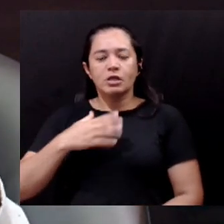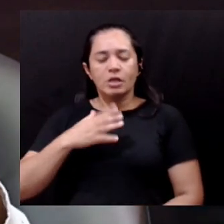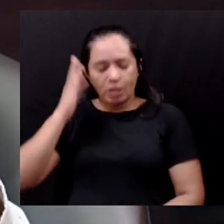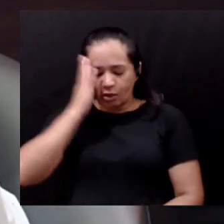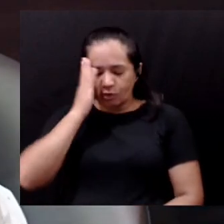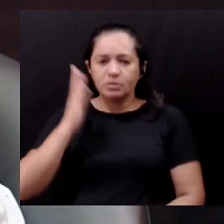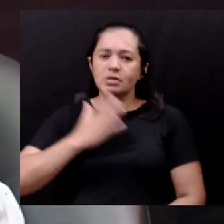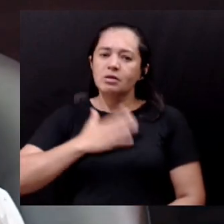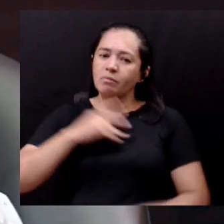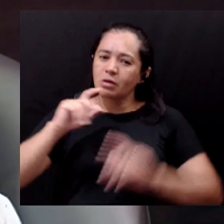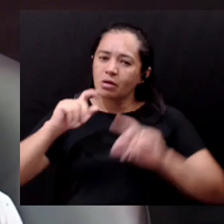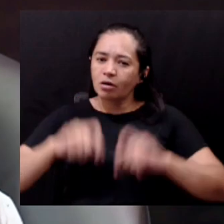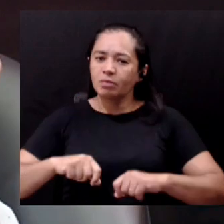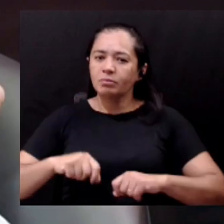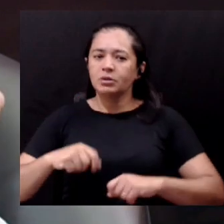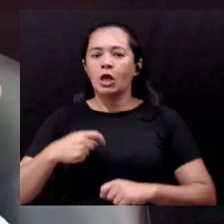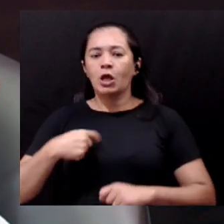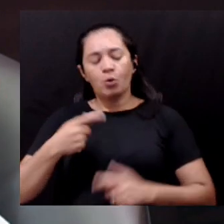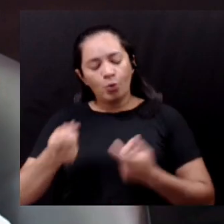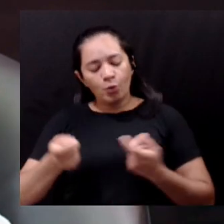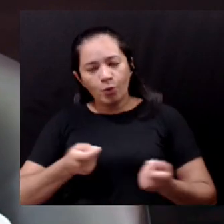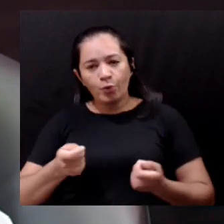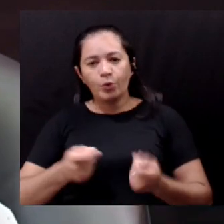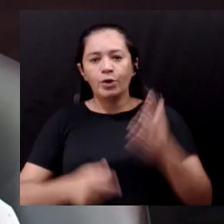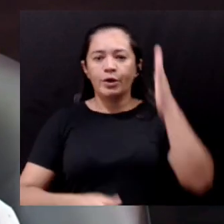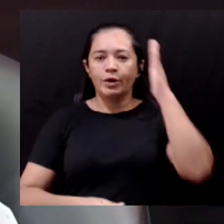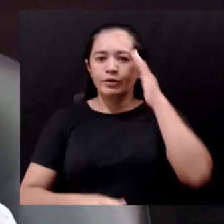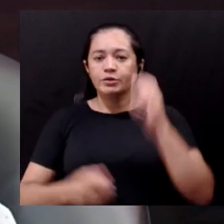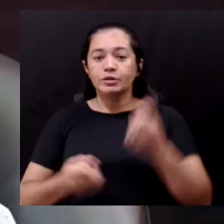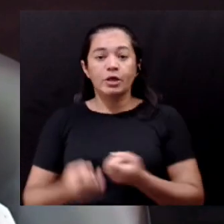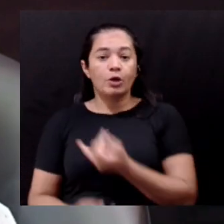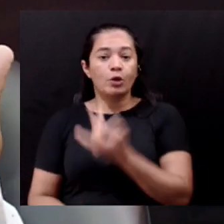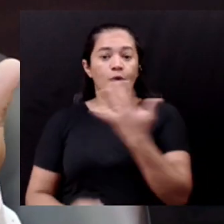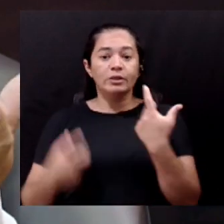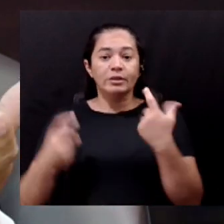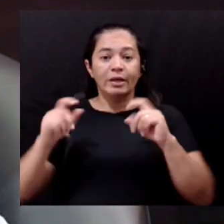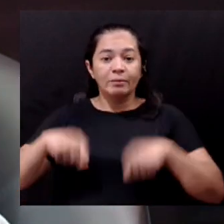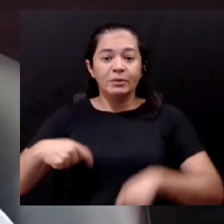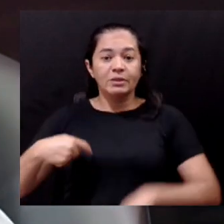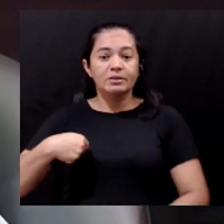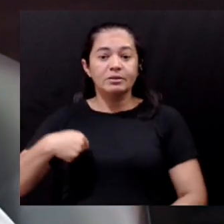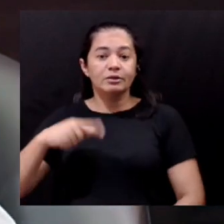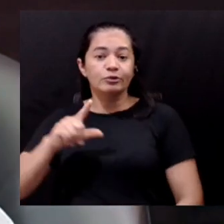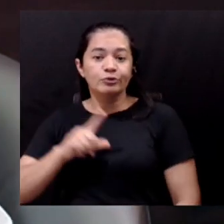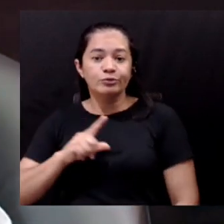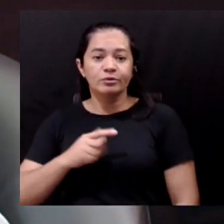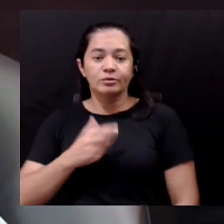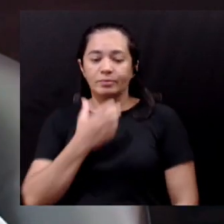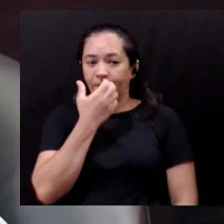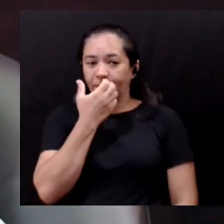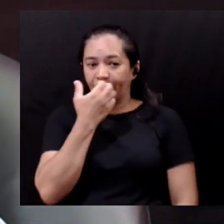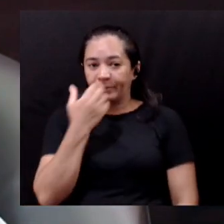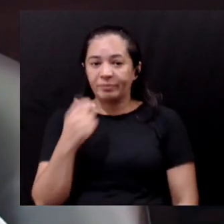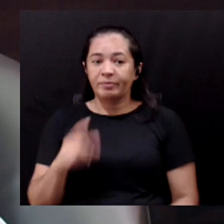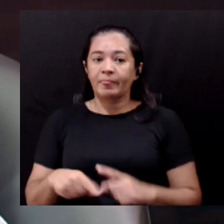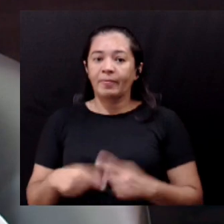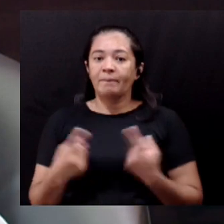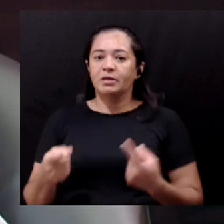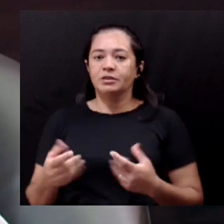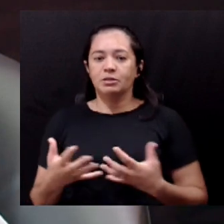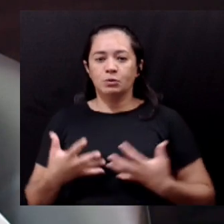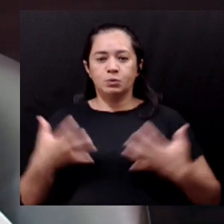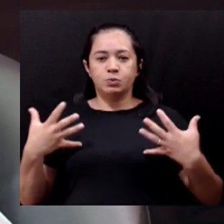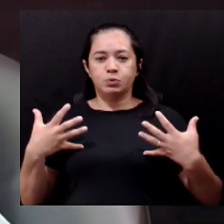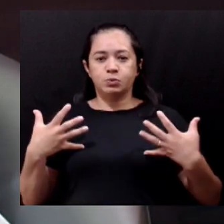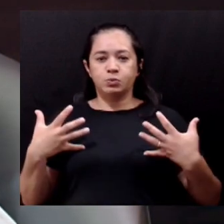Eu domino e eu sei o quanto de capacidade eu tenho. E isso não necessariamente irá inflar o ego do sujeito, né? Isso